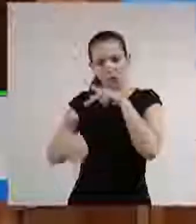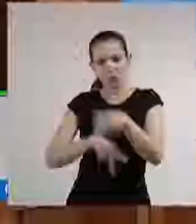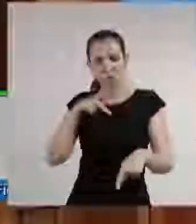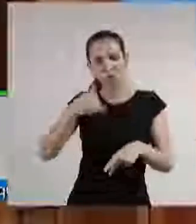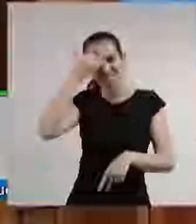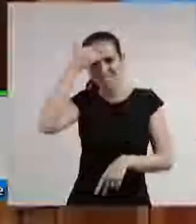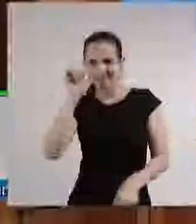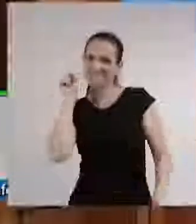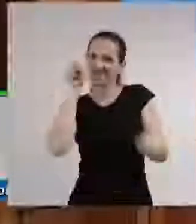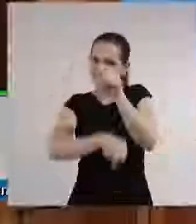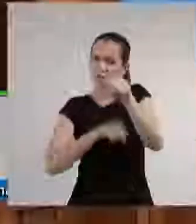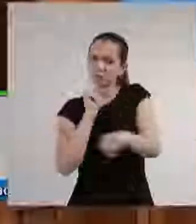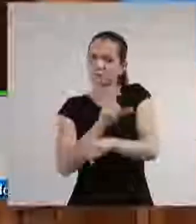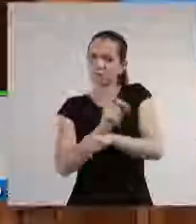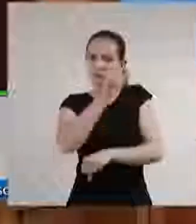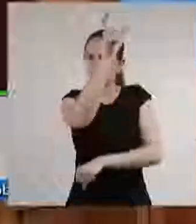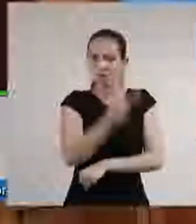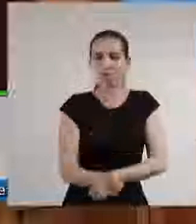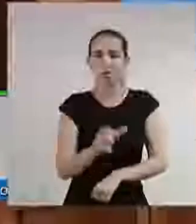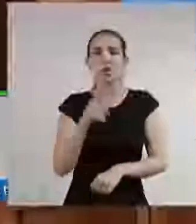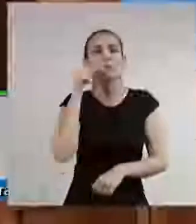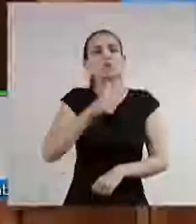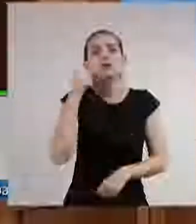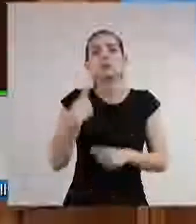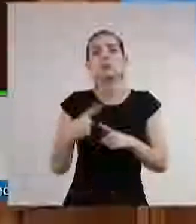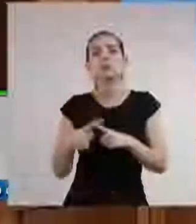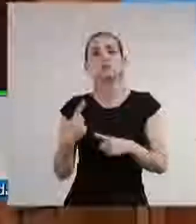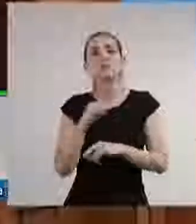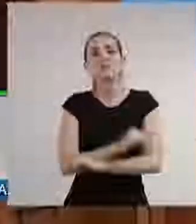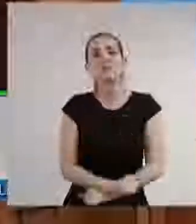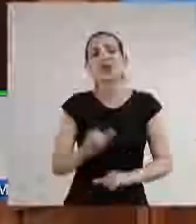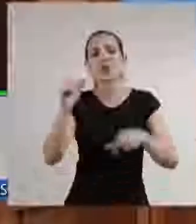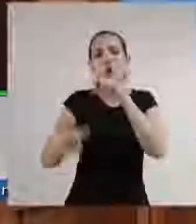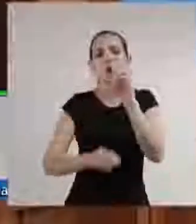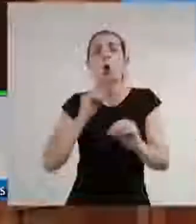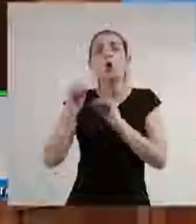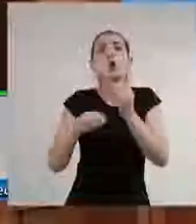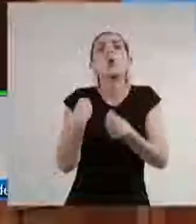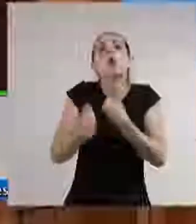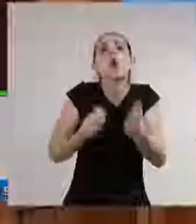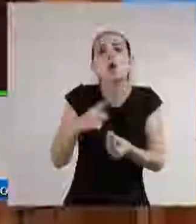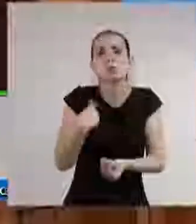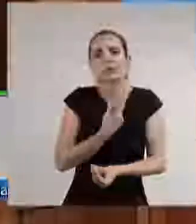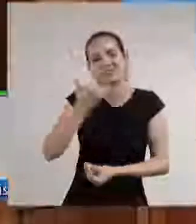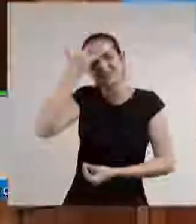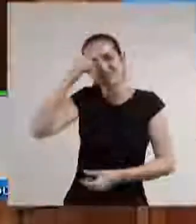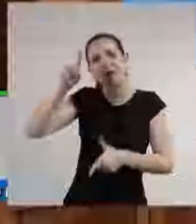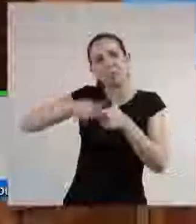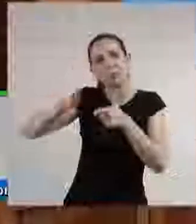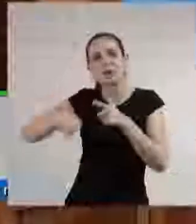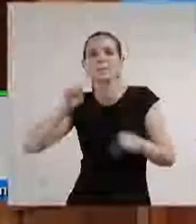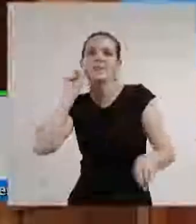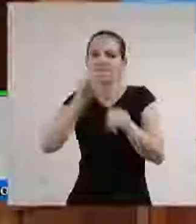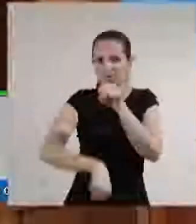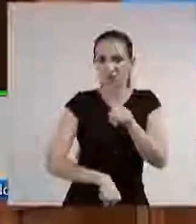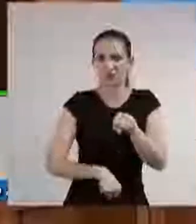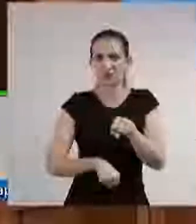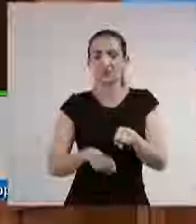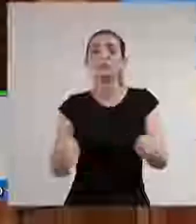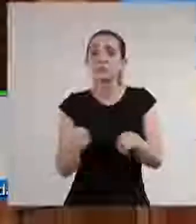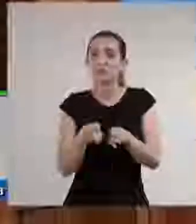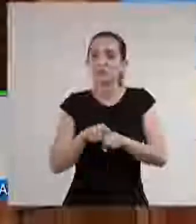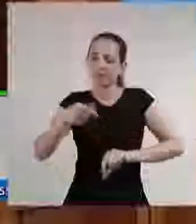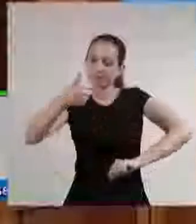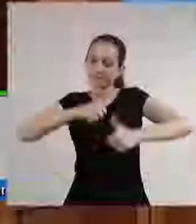mulher e divulgar os mecanismos legais para coibir a violência de gênero e também para avaliar os